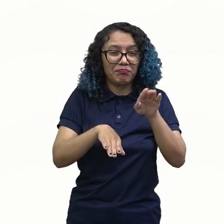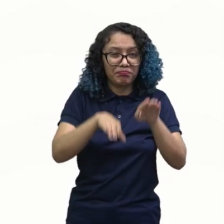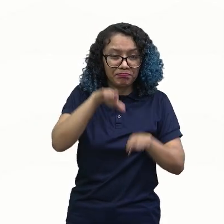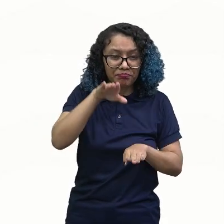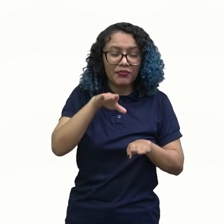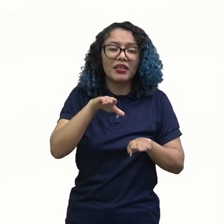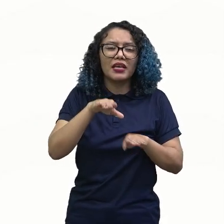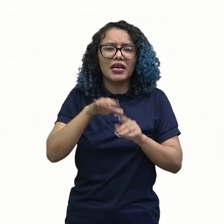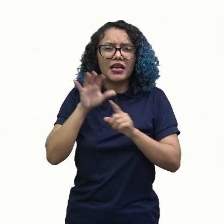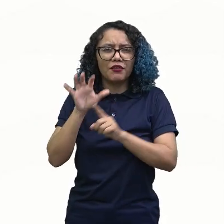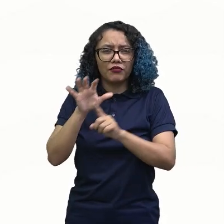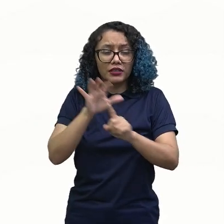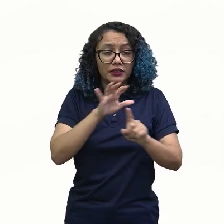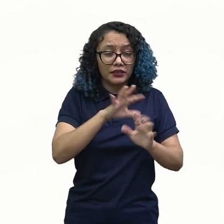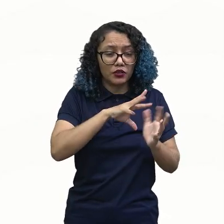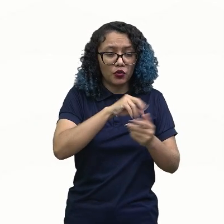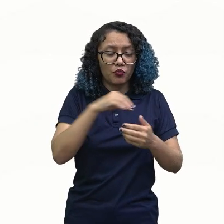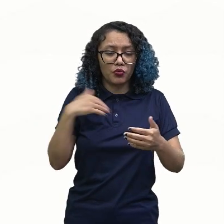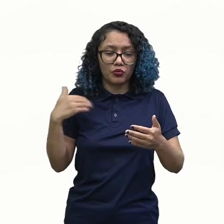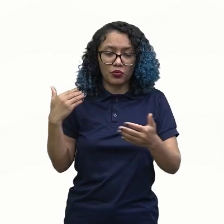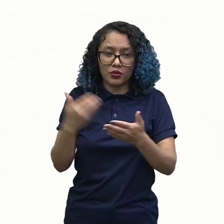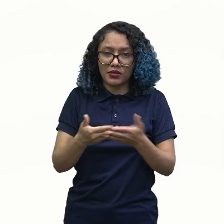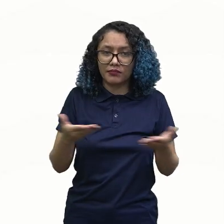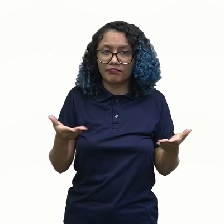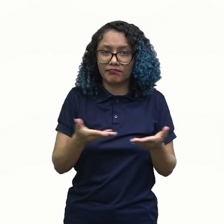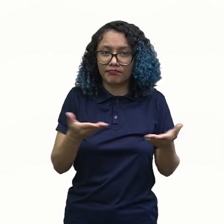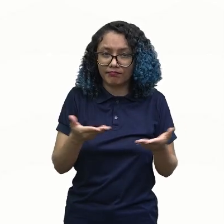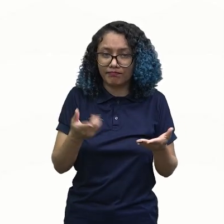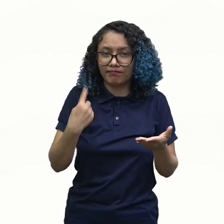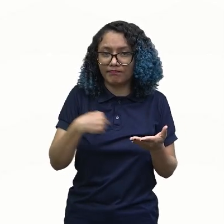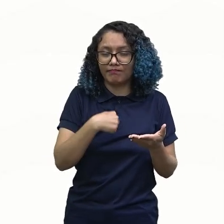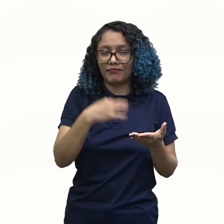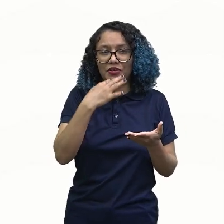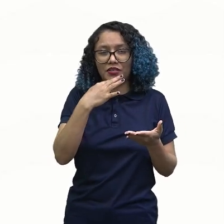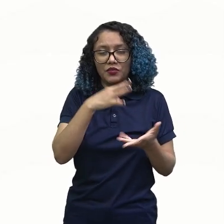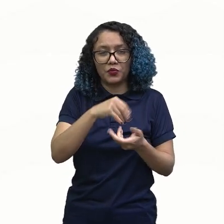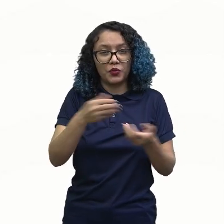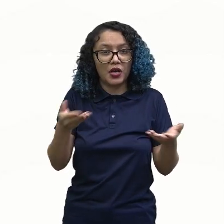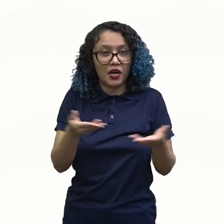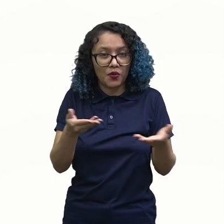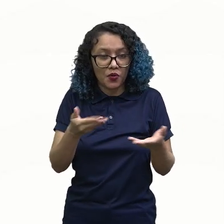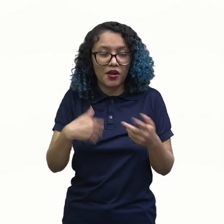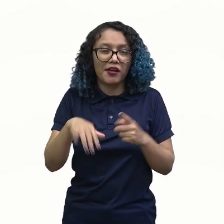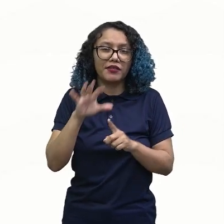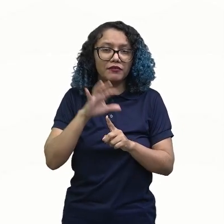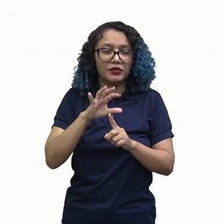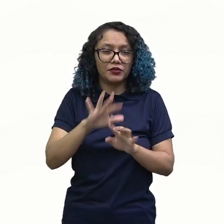o mundo tal como o conhecemos hoje. Então, discutir multiculturalismo